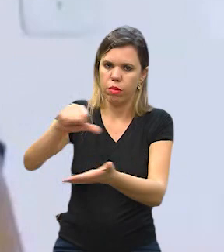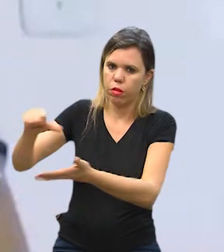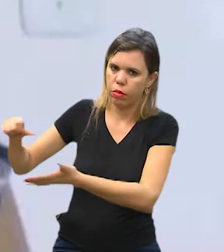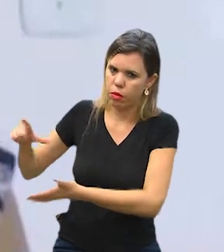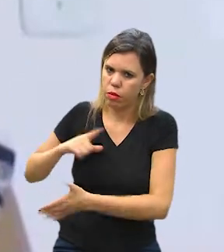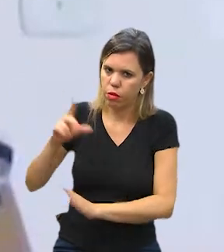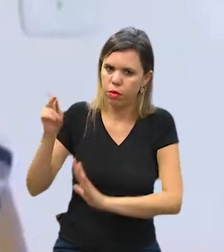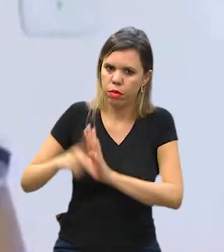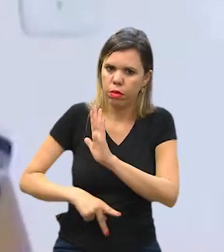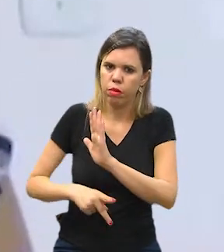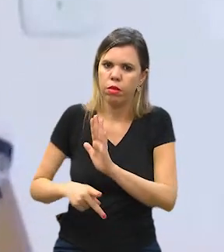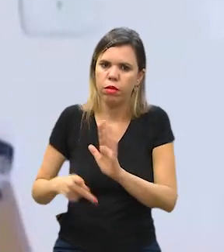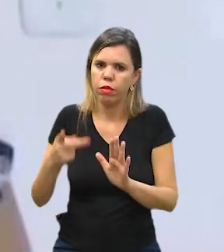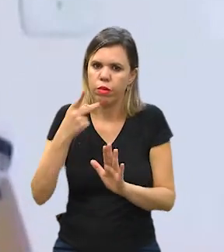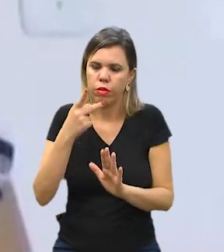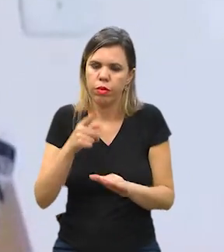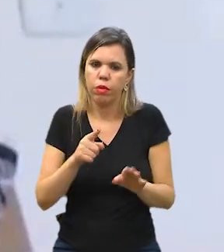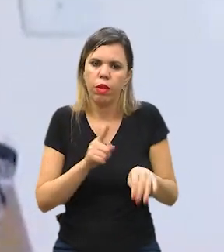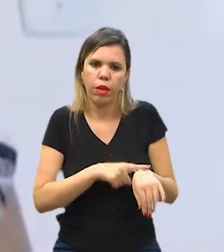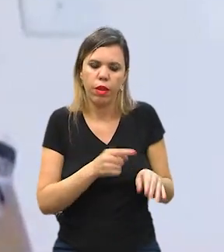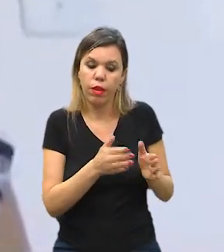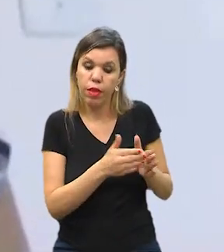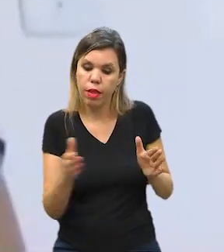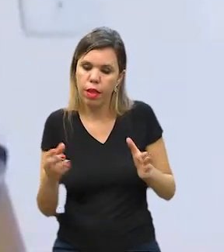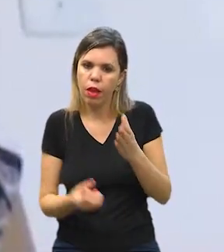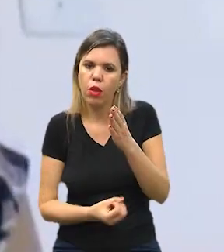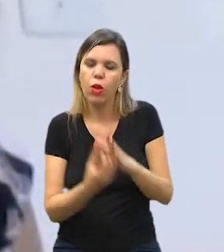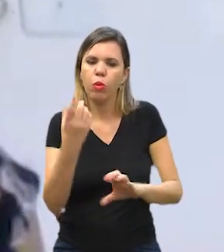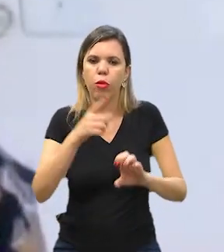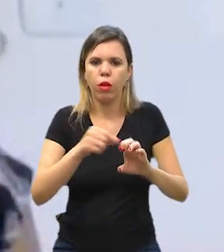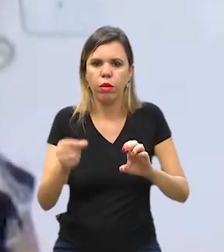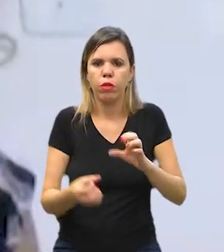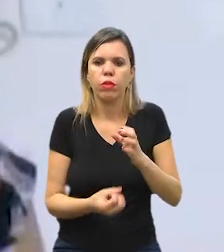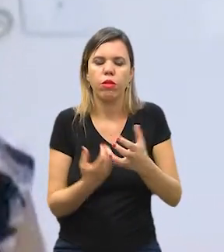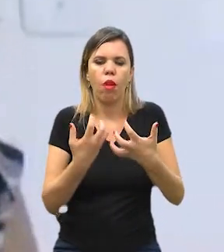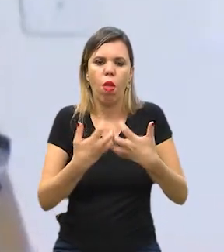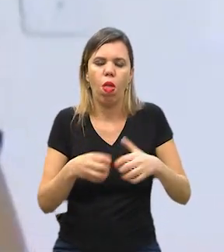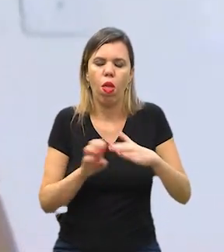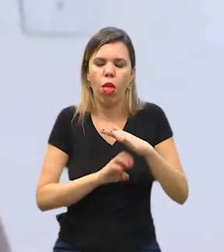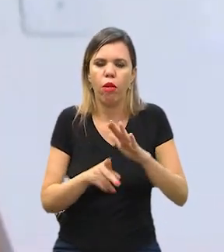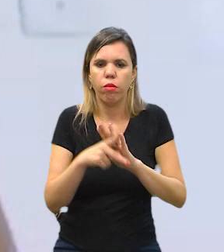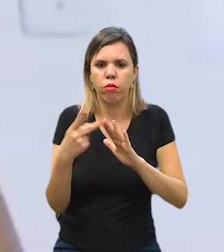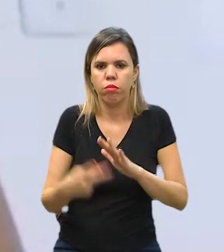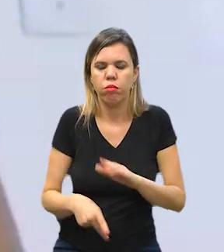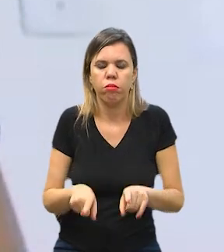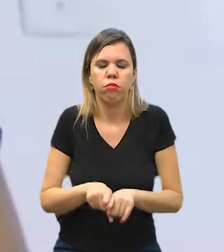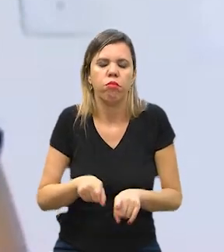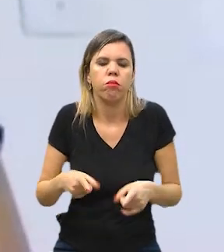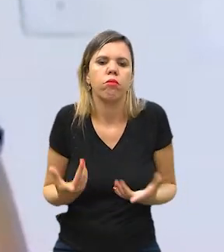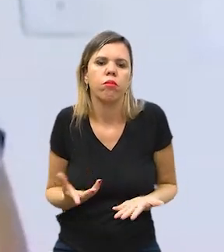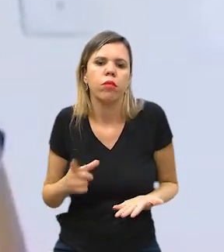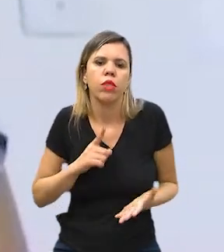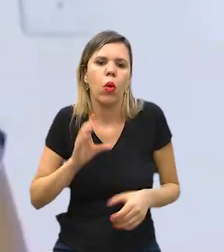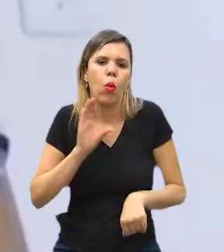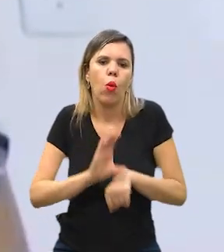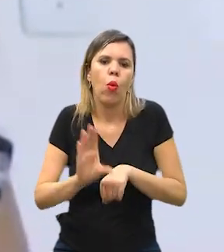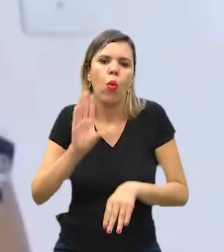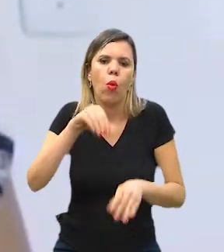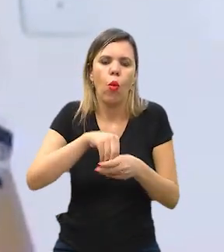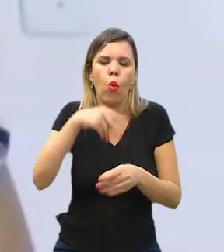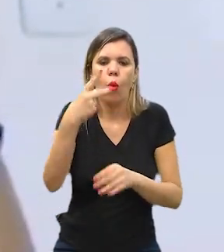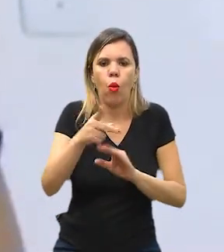exemplo, o desenvolvimento local, que ele tem um projeto que se chama Tempo de Empreender. E aí esse projeto é um projeto que